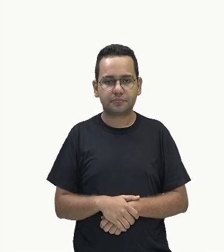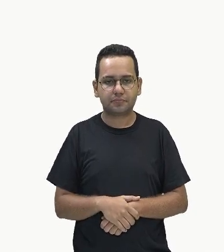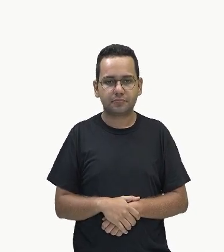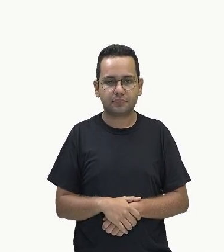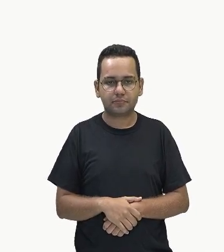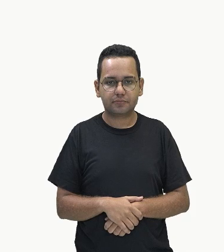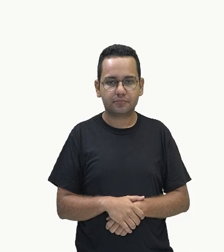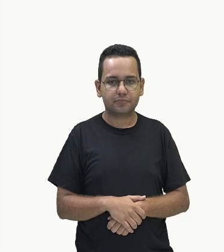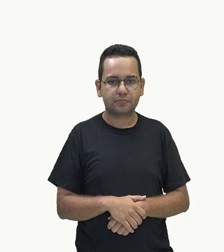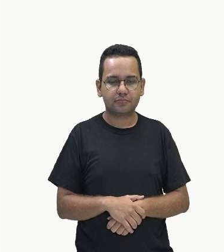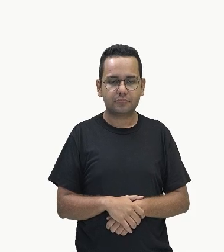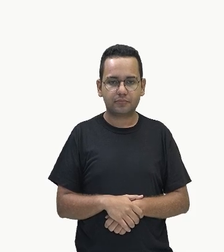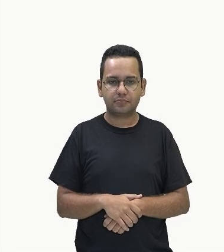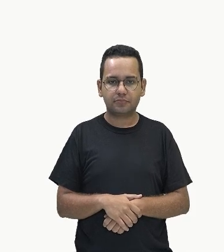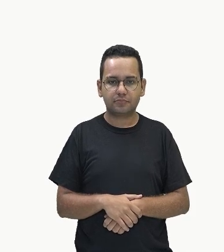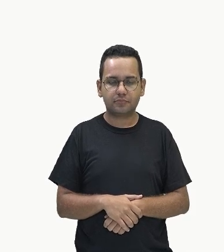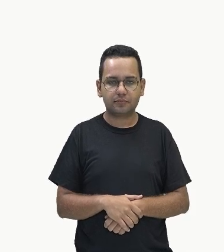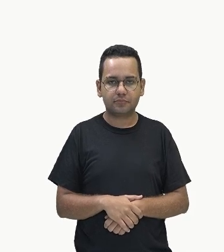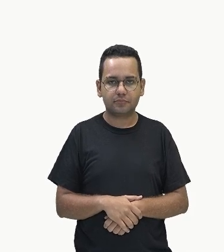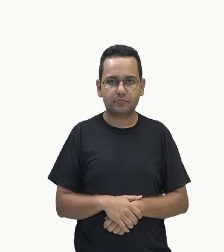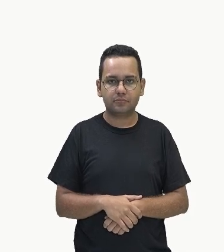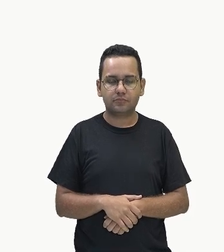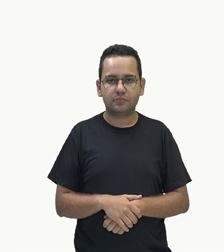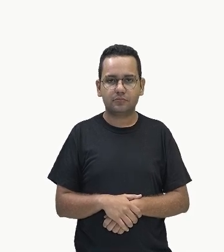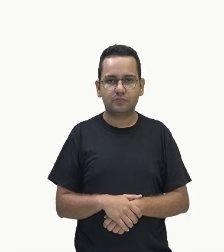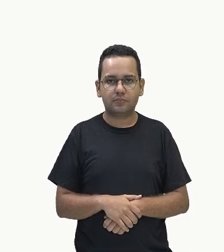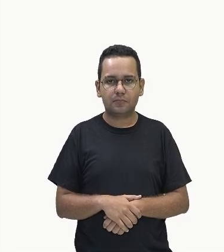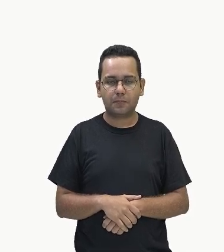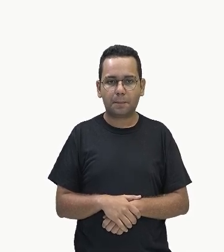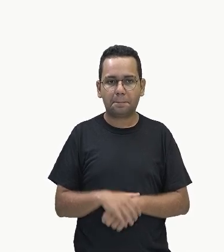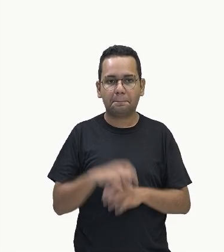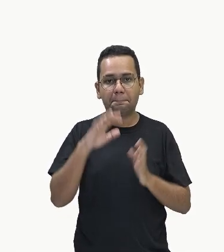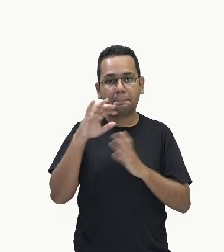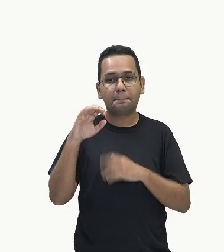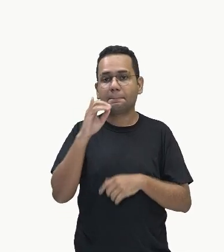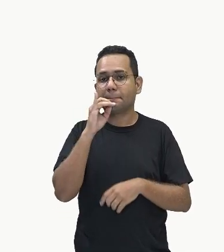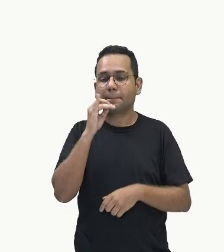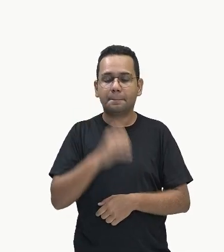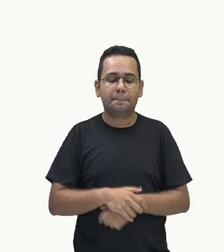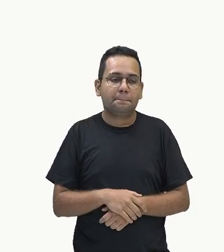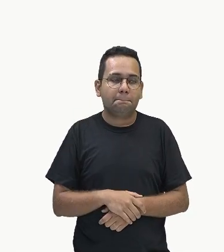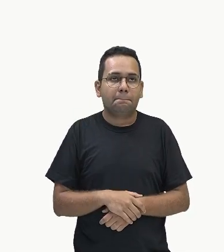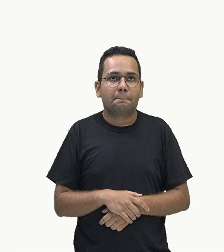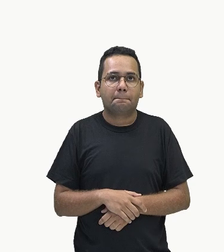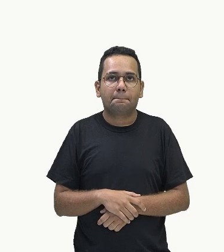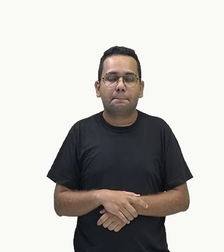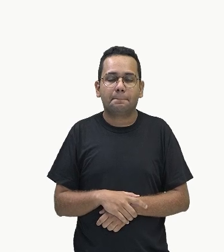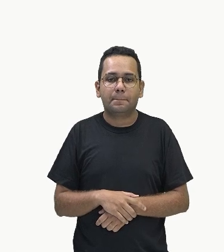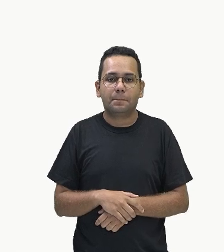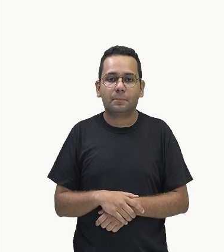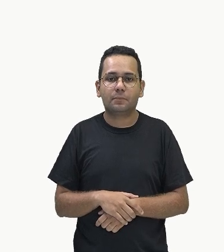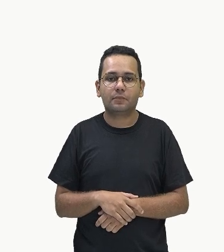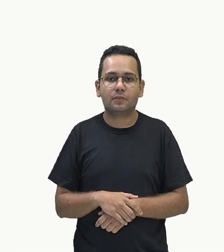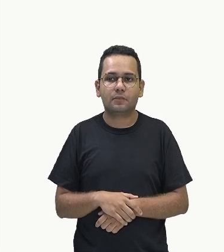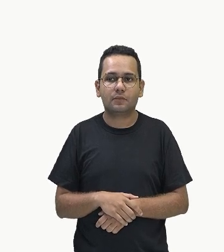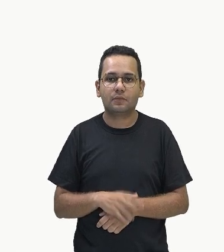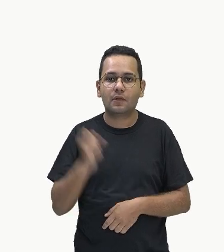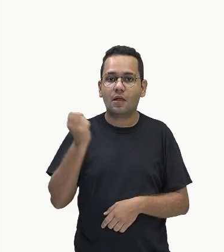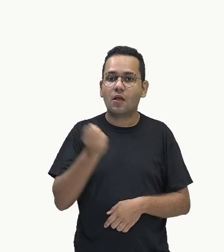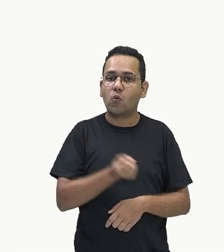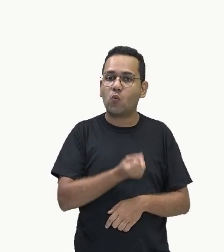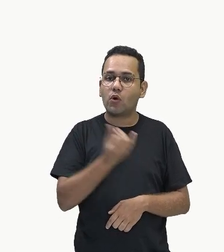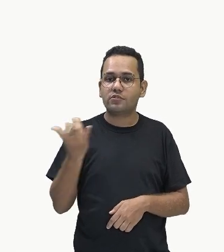aqui. Eu quero verificar a quantidade de canetas, certo? De uma fábrica que saem